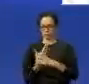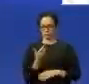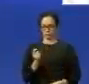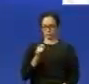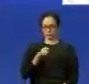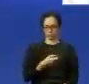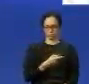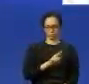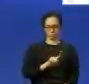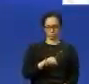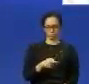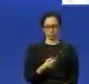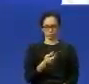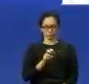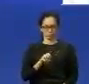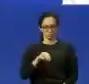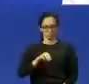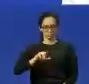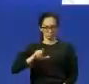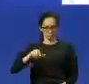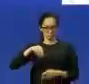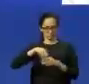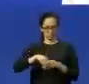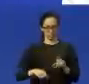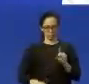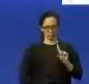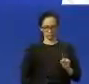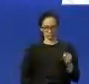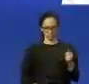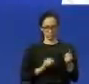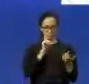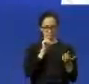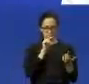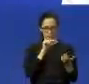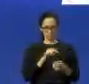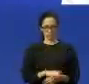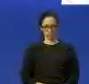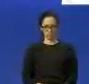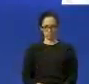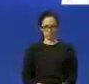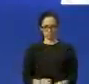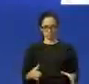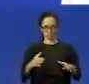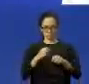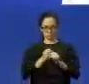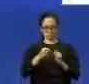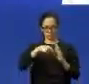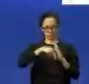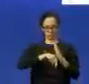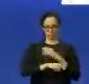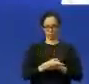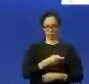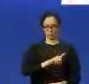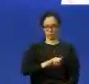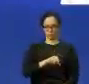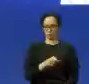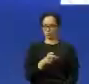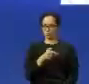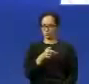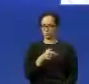adicionado 1,5 mililitro para cada 1.000 litros de água da piscina, né? Então, essa piscina tem profundidade de